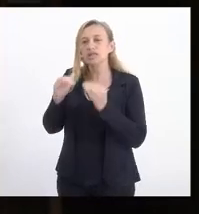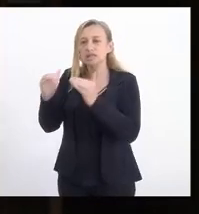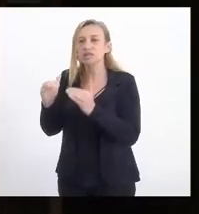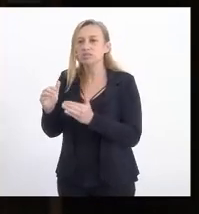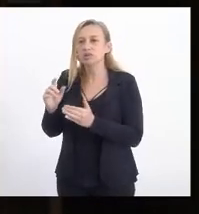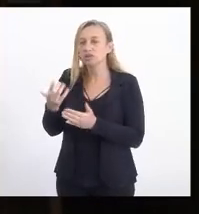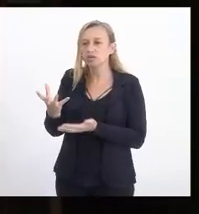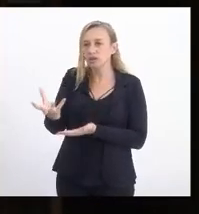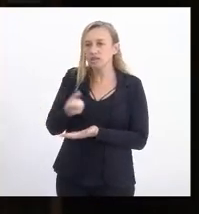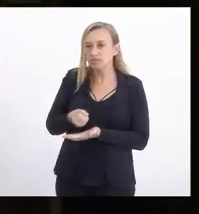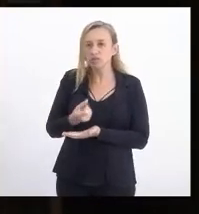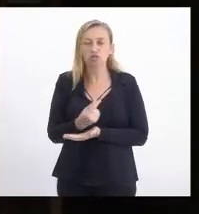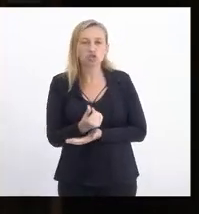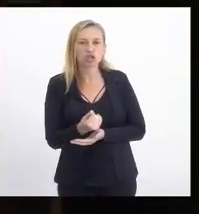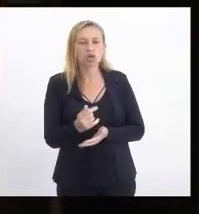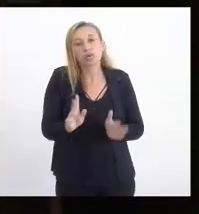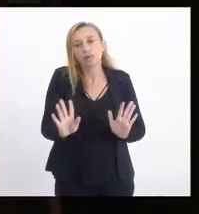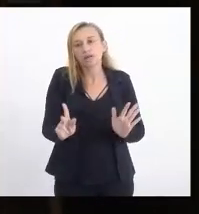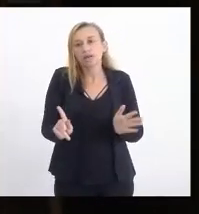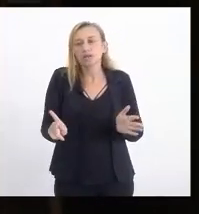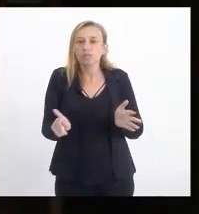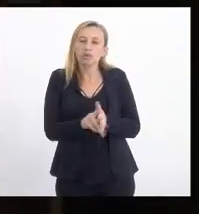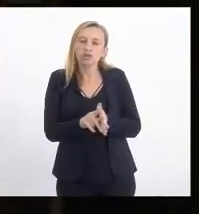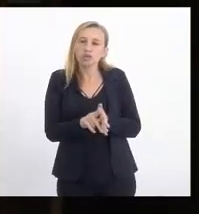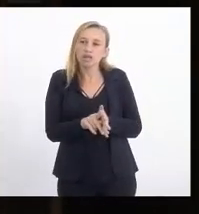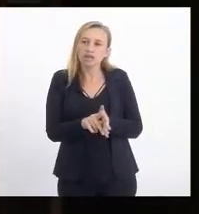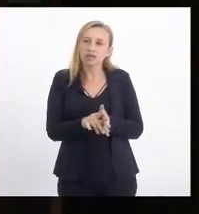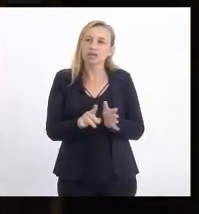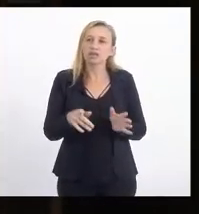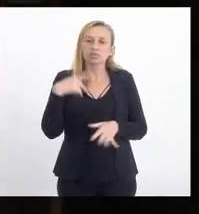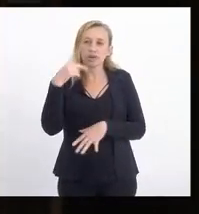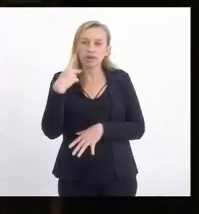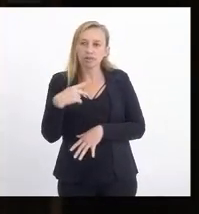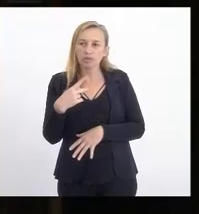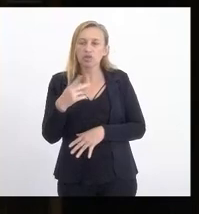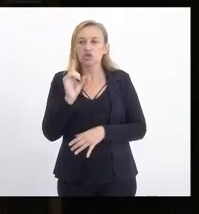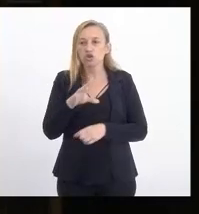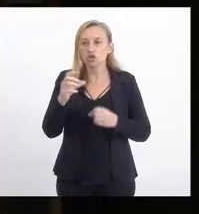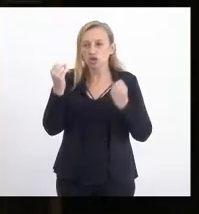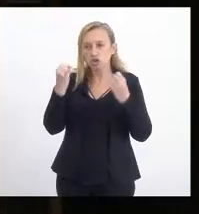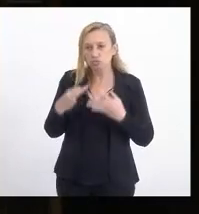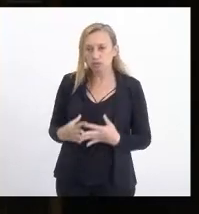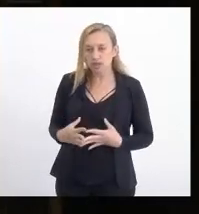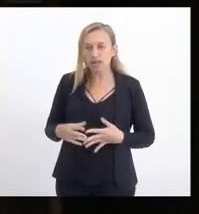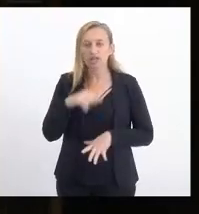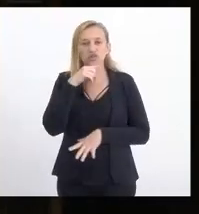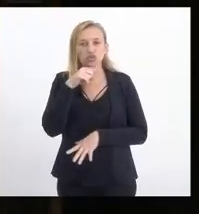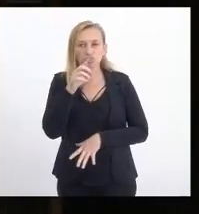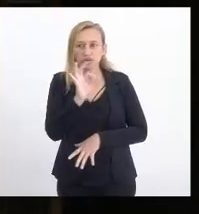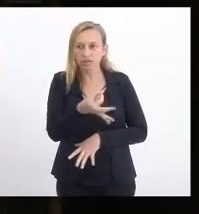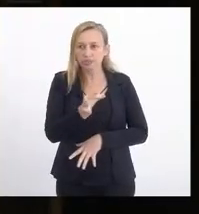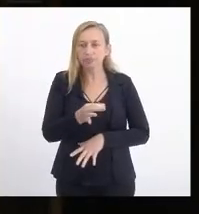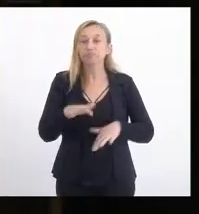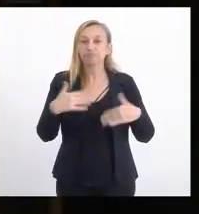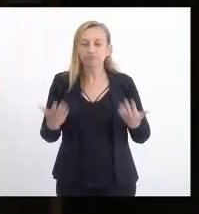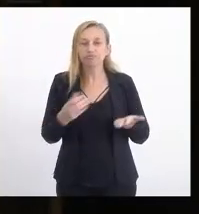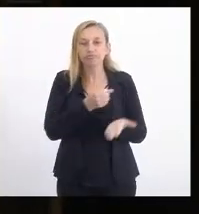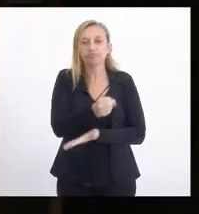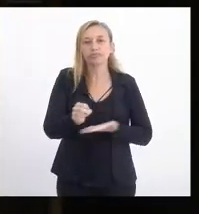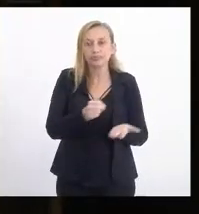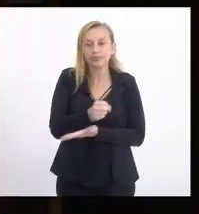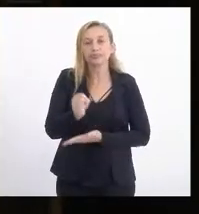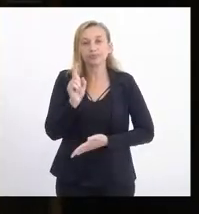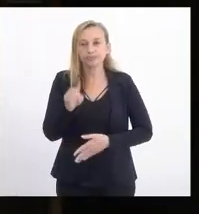compete a mim e isso e o projeto está no Parlamento compete a mim simplesmente esclarecer que eventuais dúvidas Então a